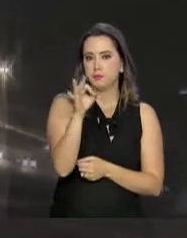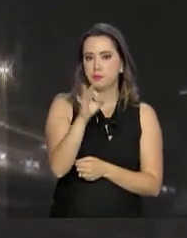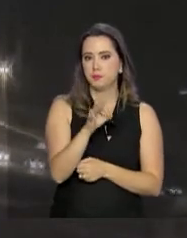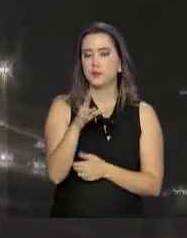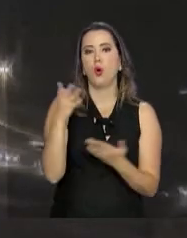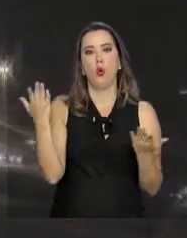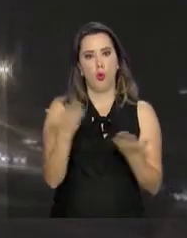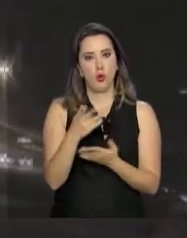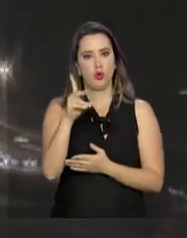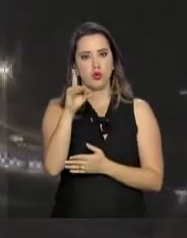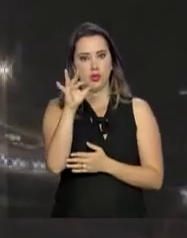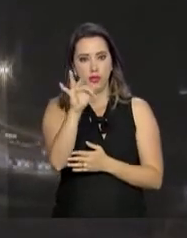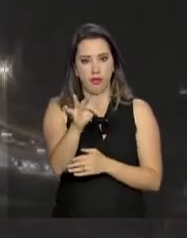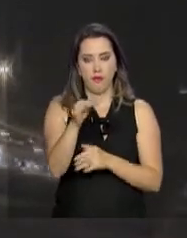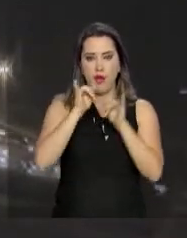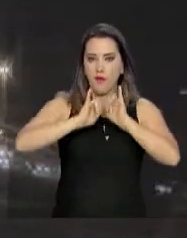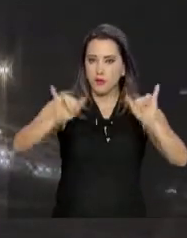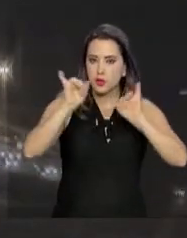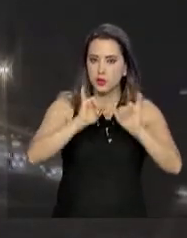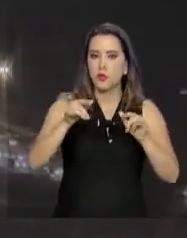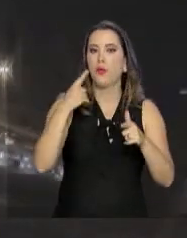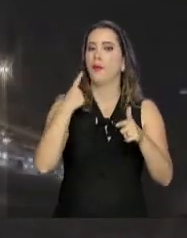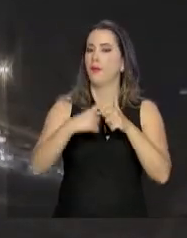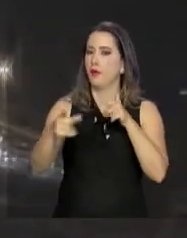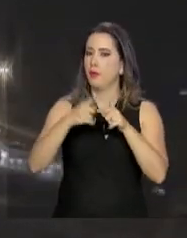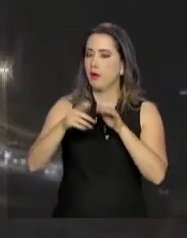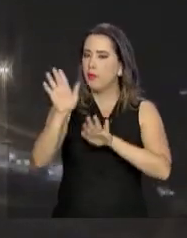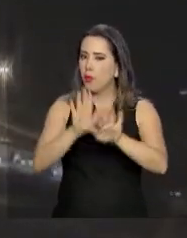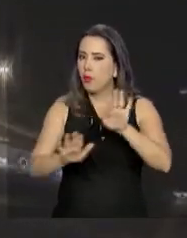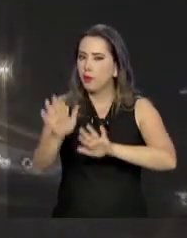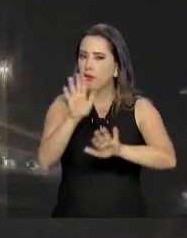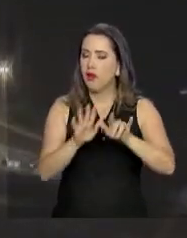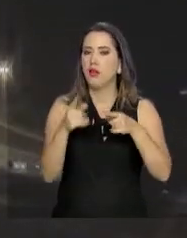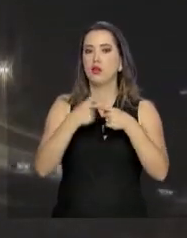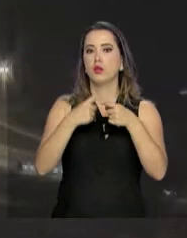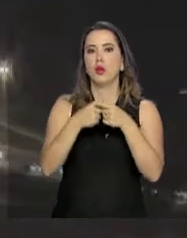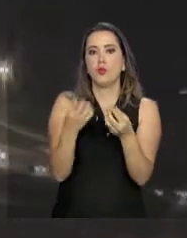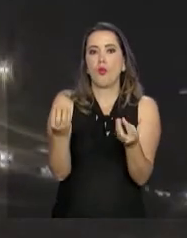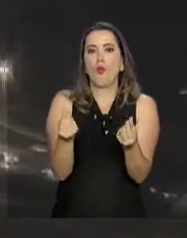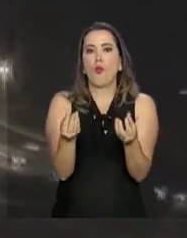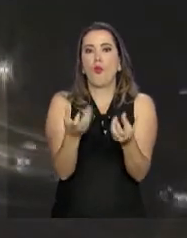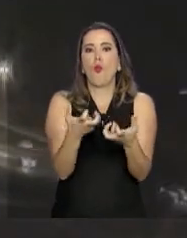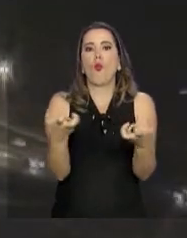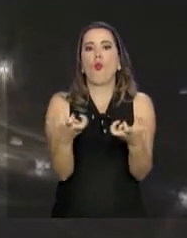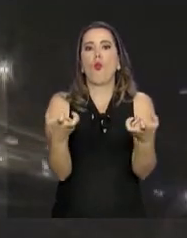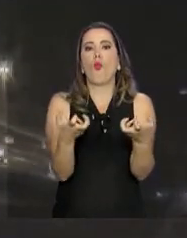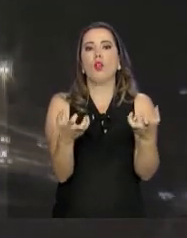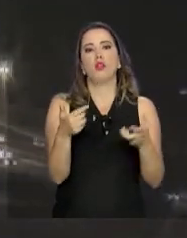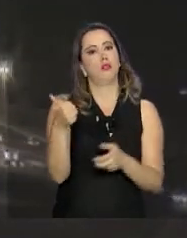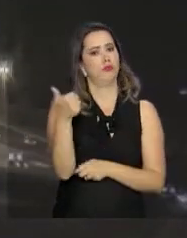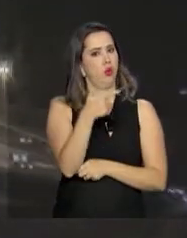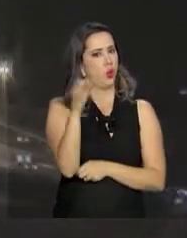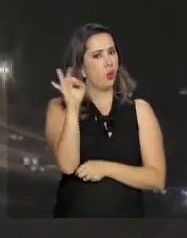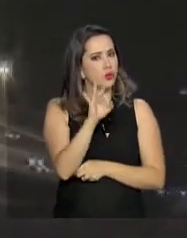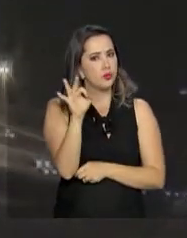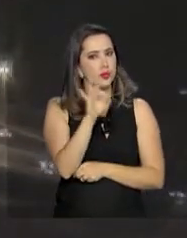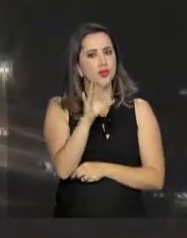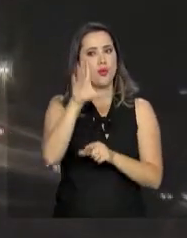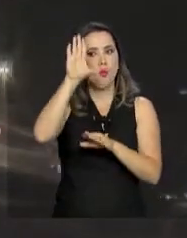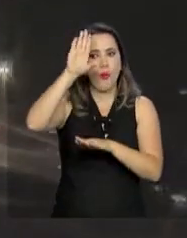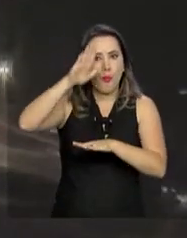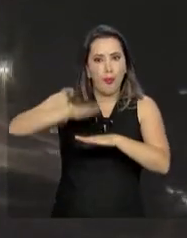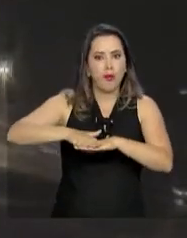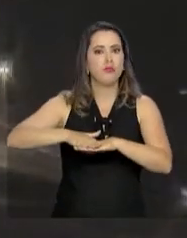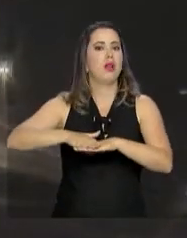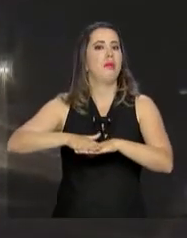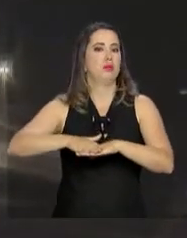defesa civil declarou hoje estado de emergência no distrito federal por causa da baixa umidade chegou a 12% e